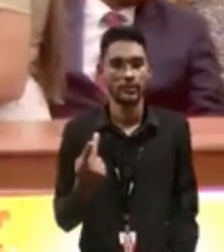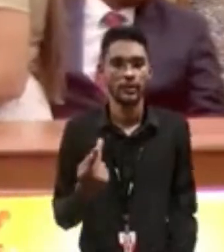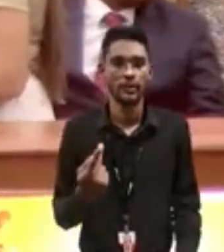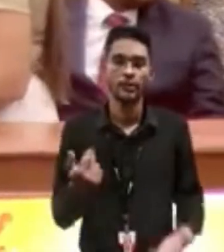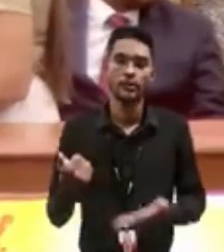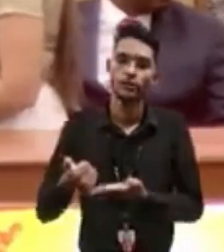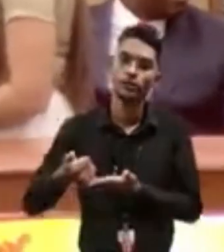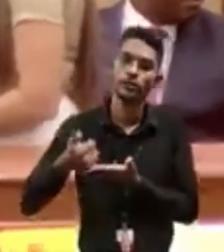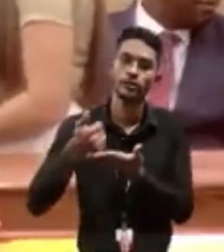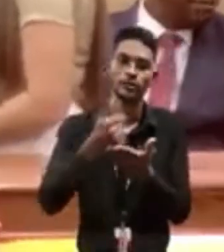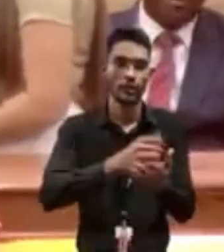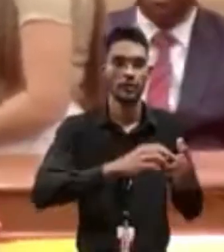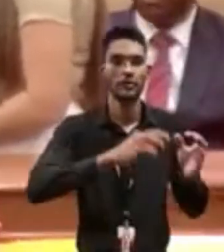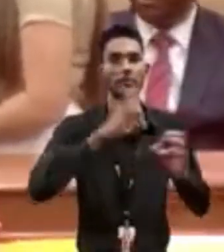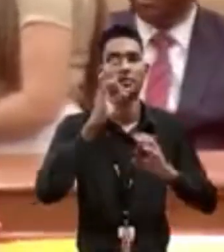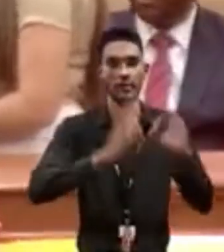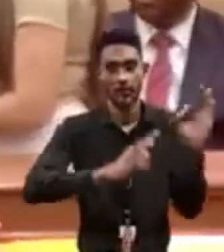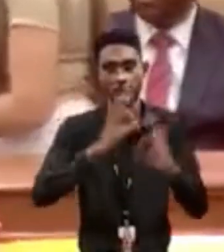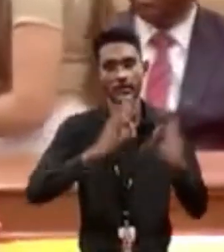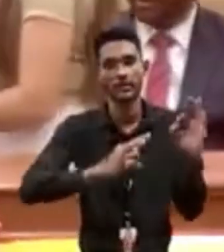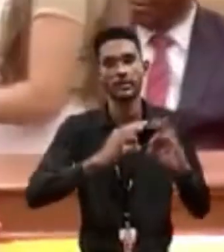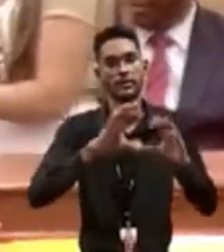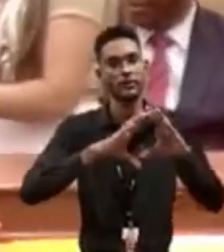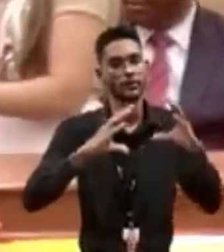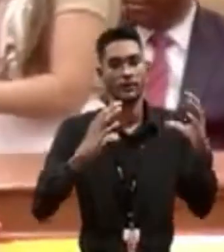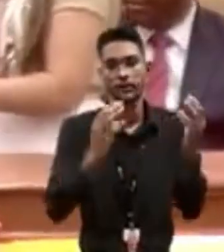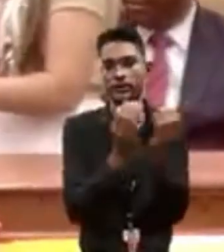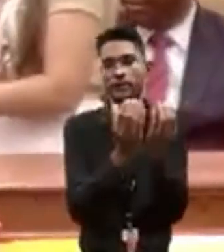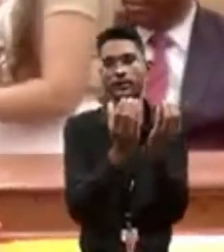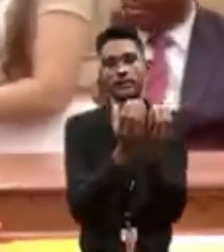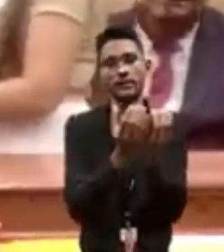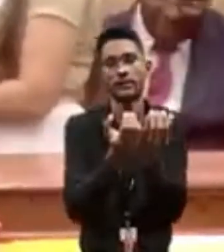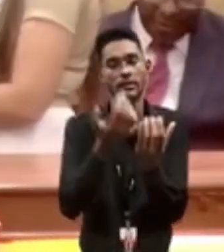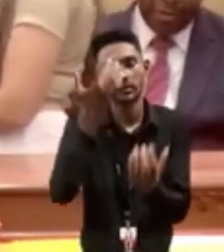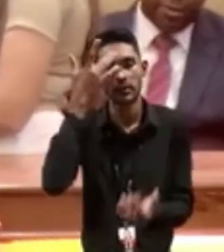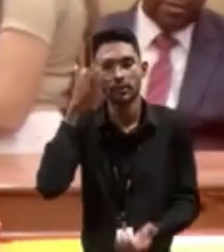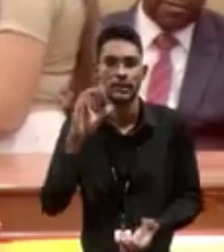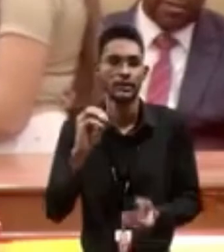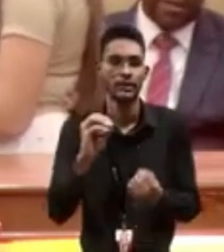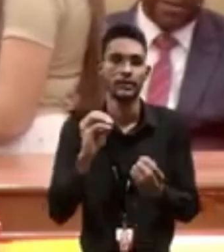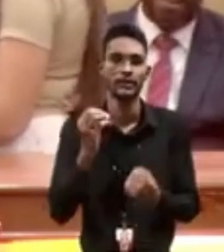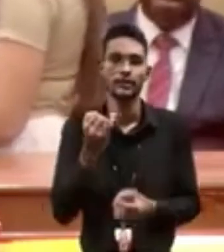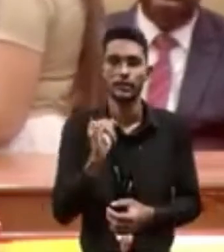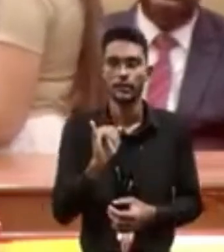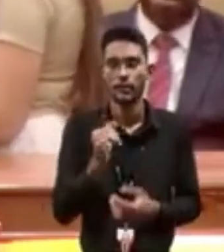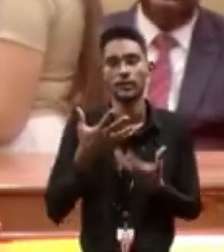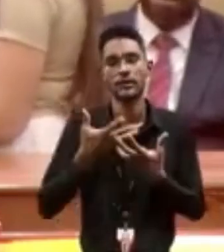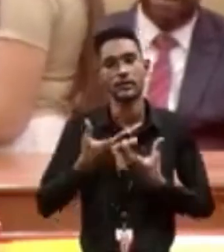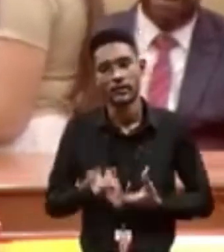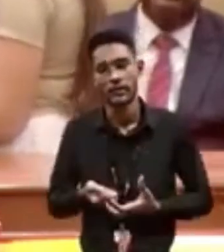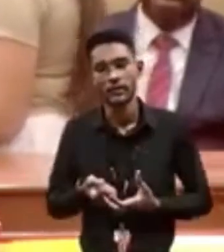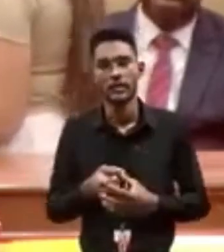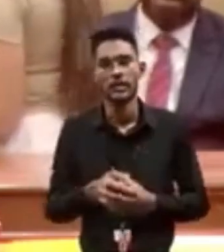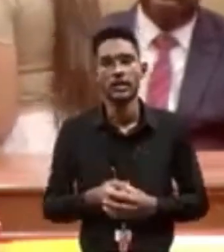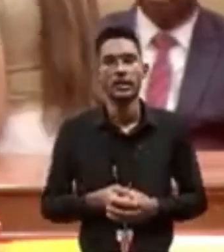direito. Nem sei se ultimamente estão descansando, só depois daqui. Então, eu gostaria de